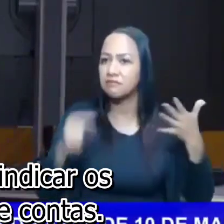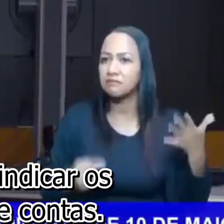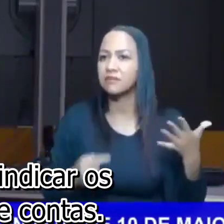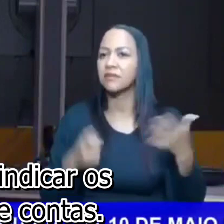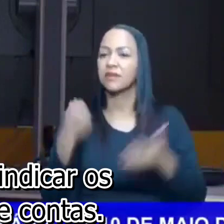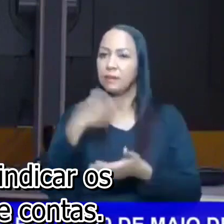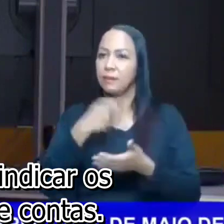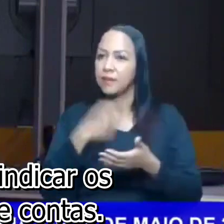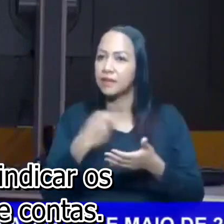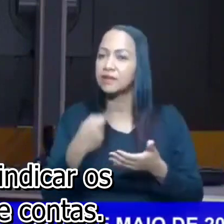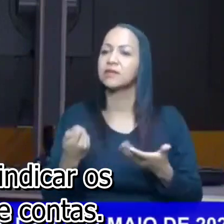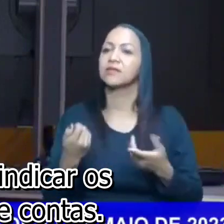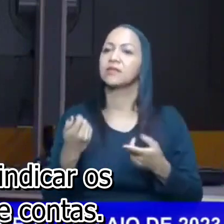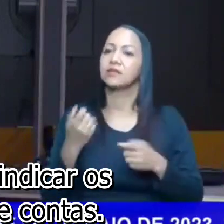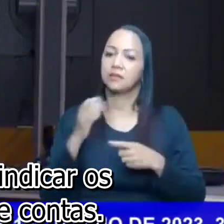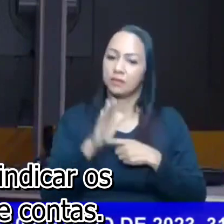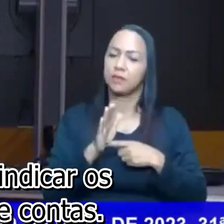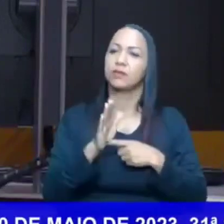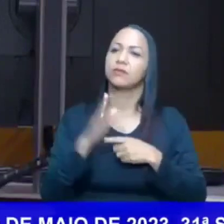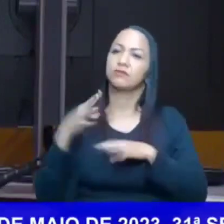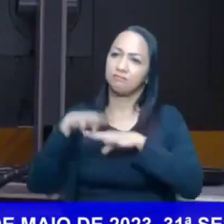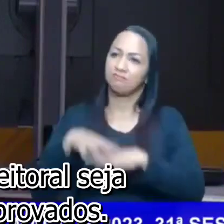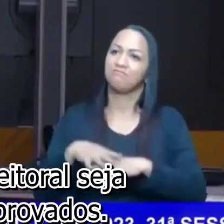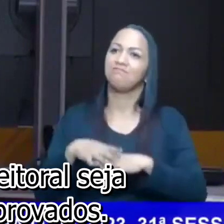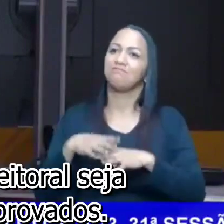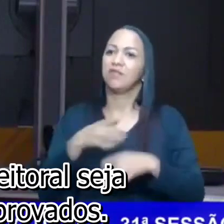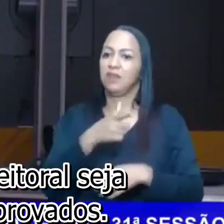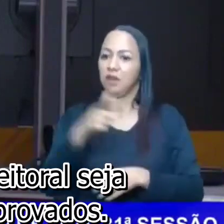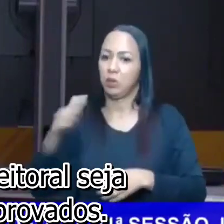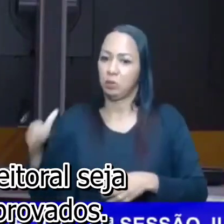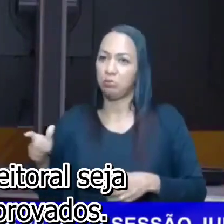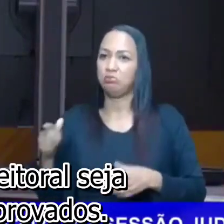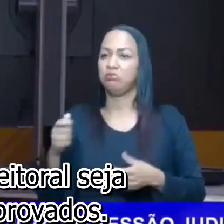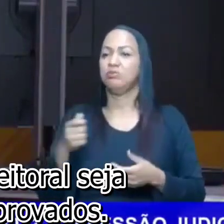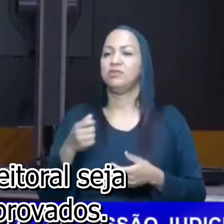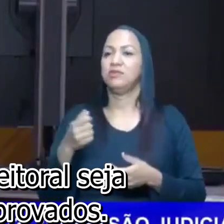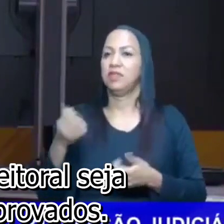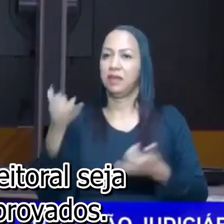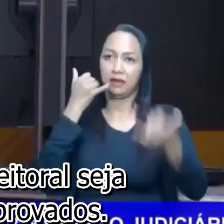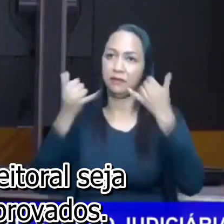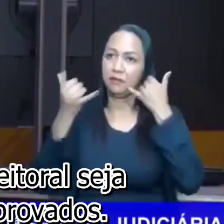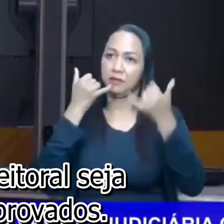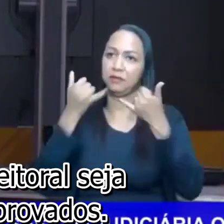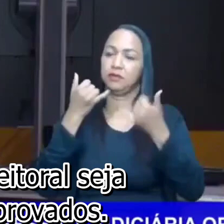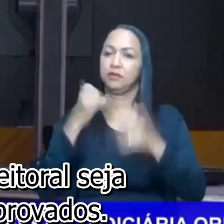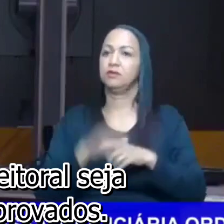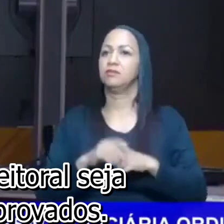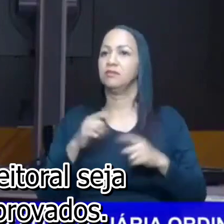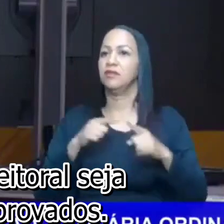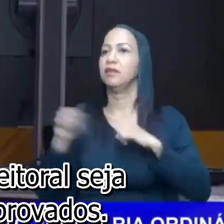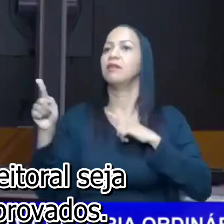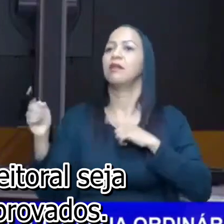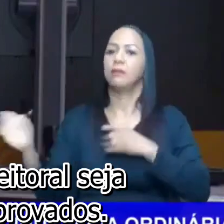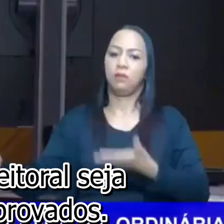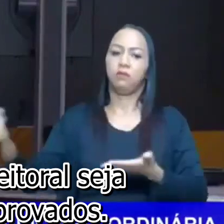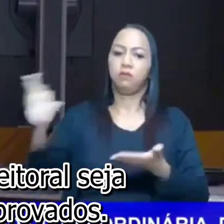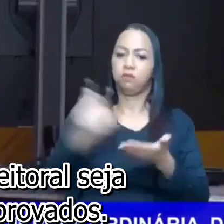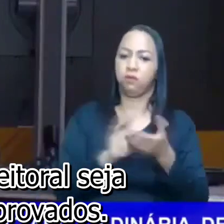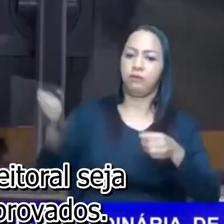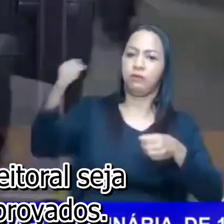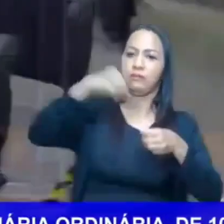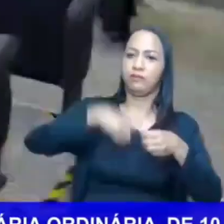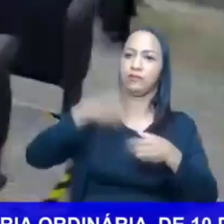devem constar na prestação de contas. A ausência deles, ao ver do Ministério Público Eleitoral, seja a rejeição e a devolução dos valores não